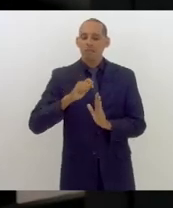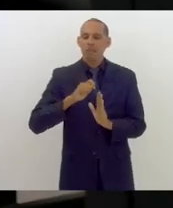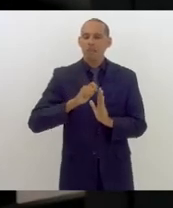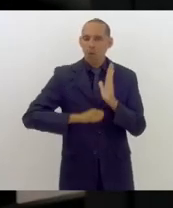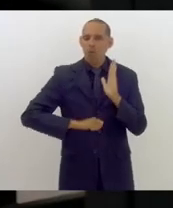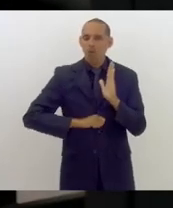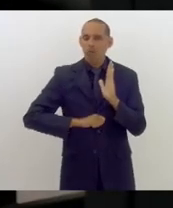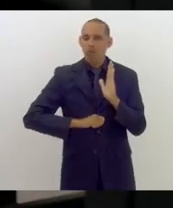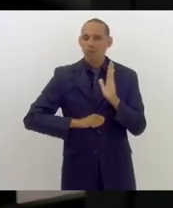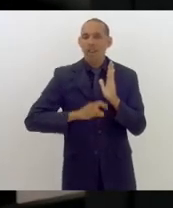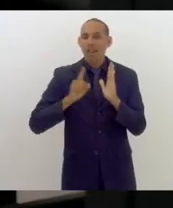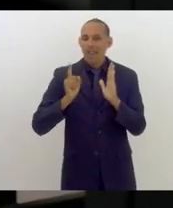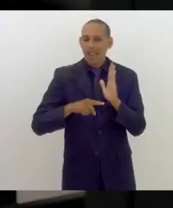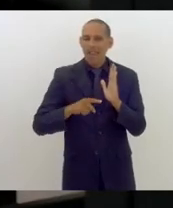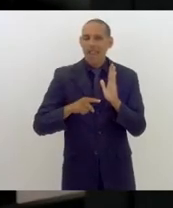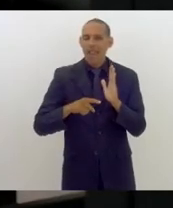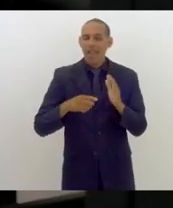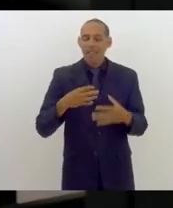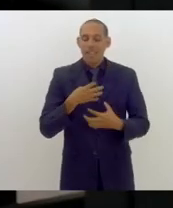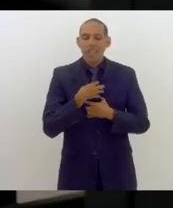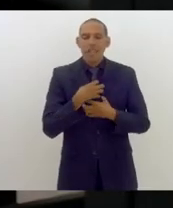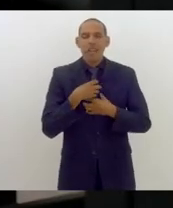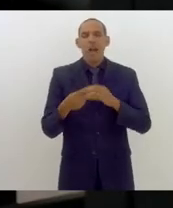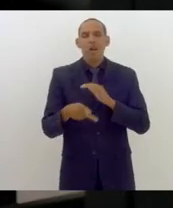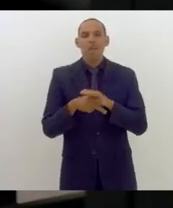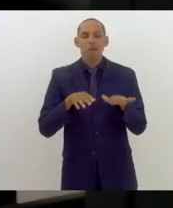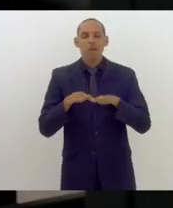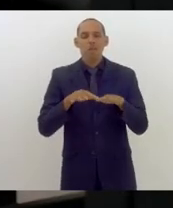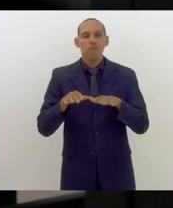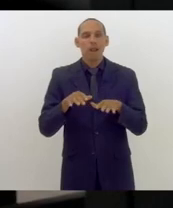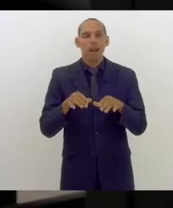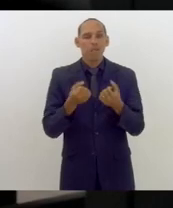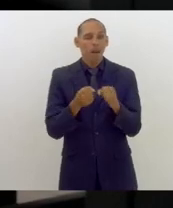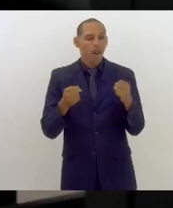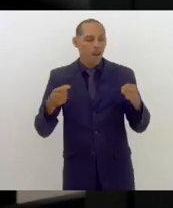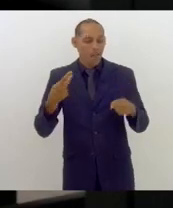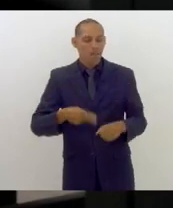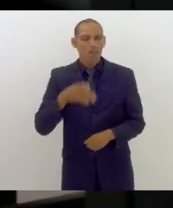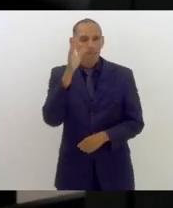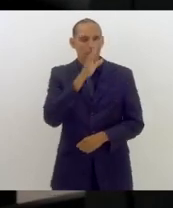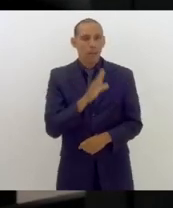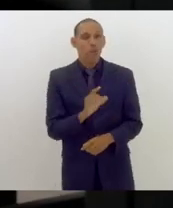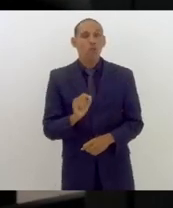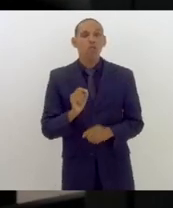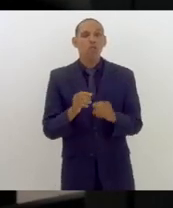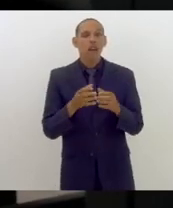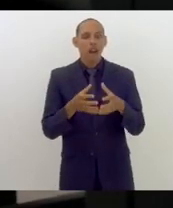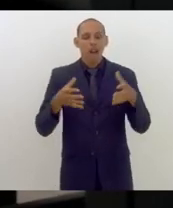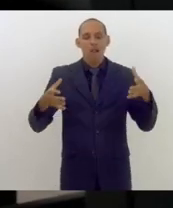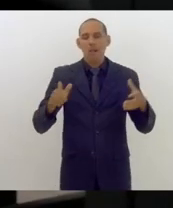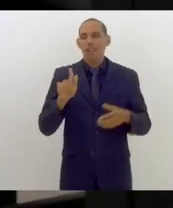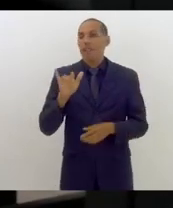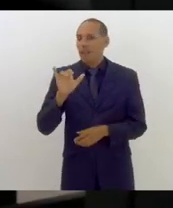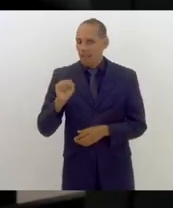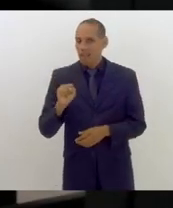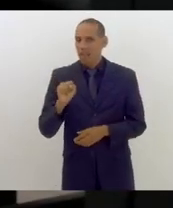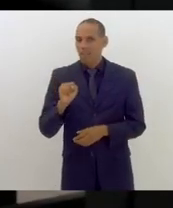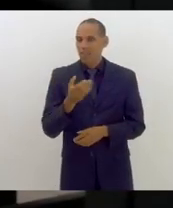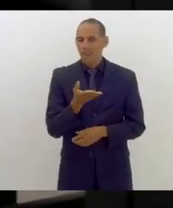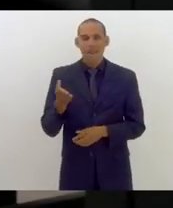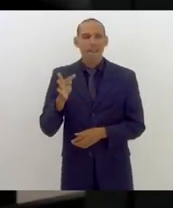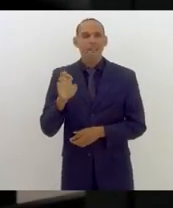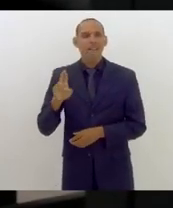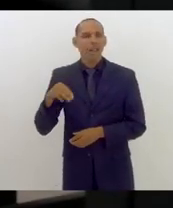sintoma do movimento muito maior e pior que tá acontecendo no Brasil que é uma expansão do gás essas essas técnicas são